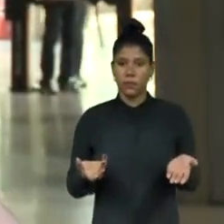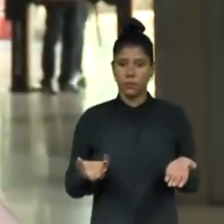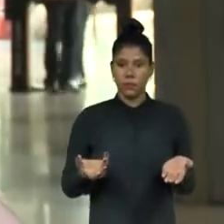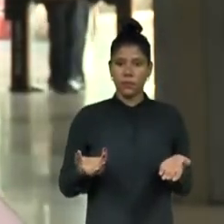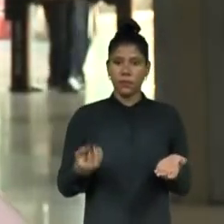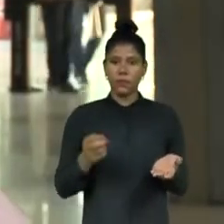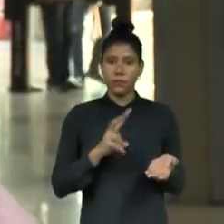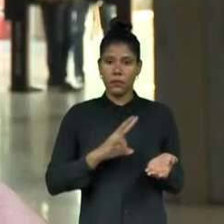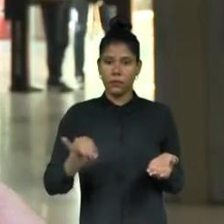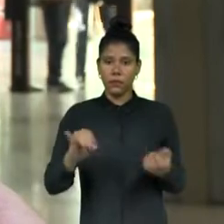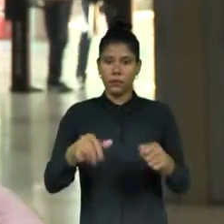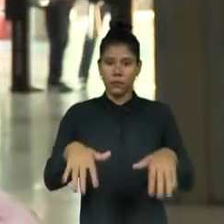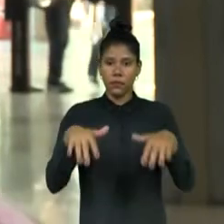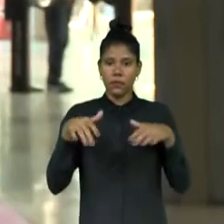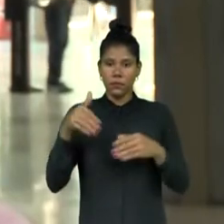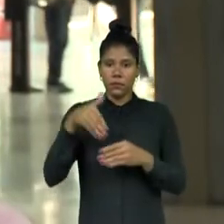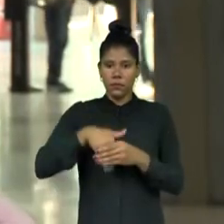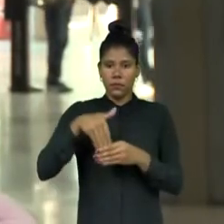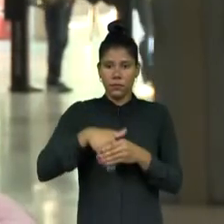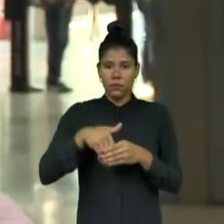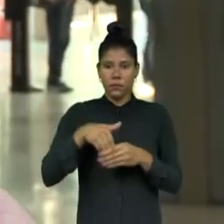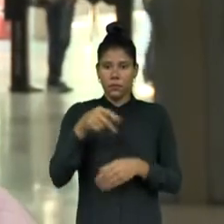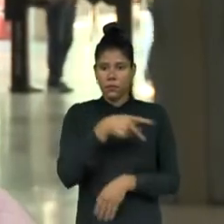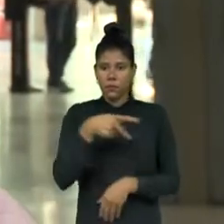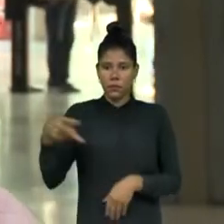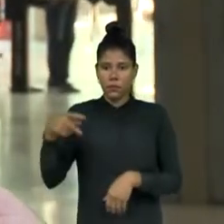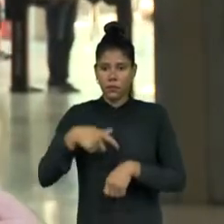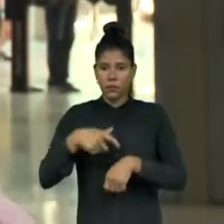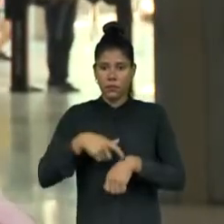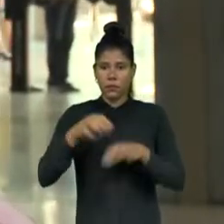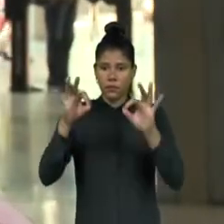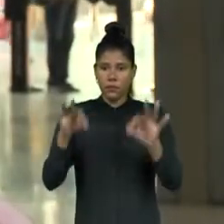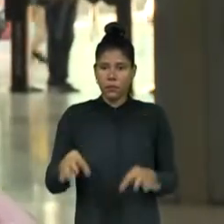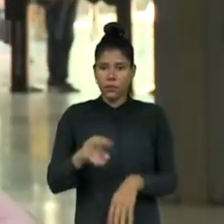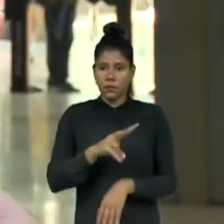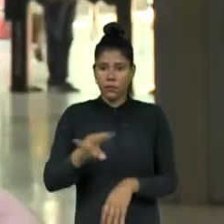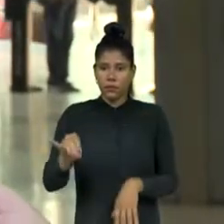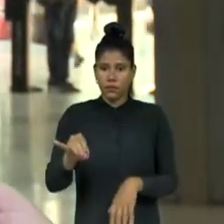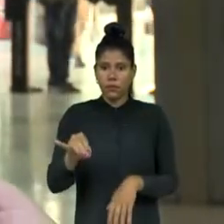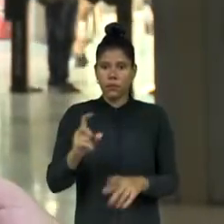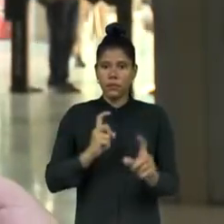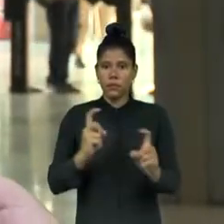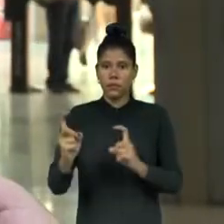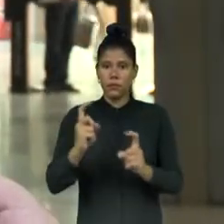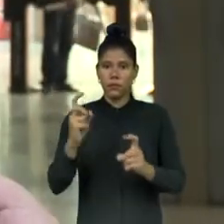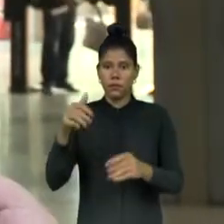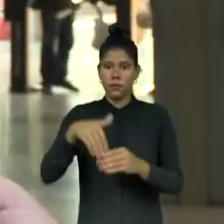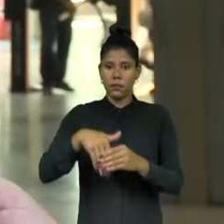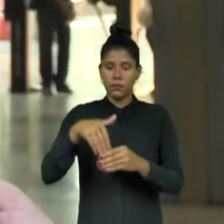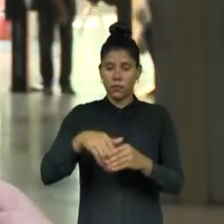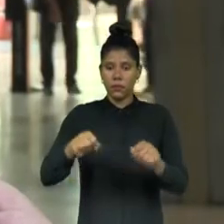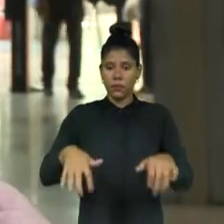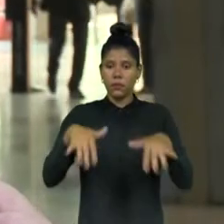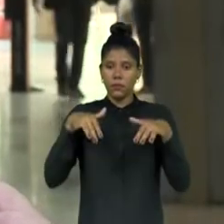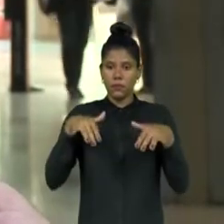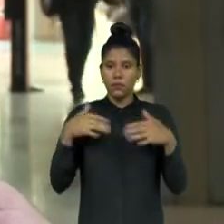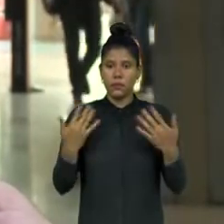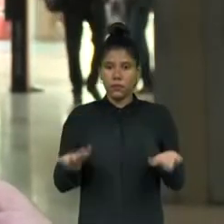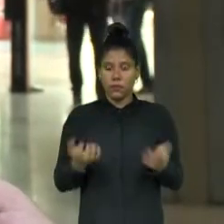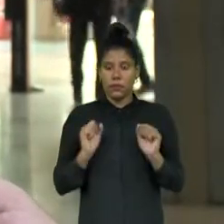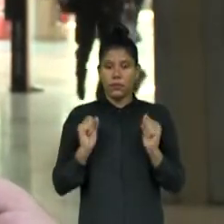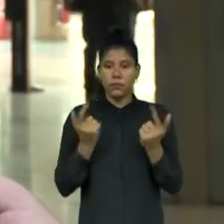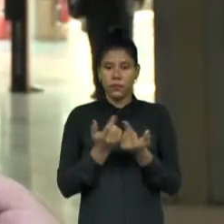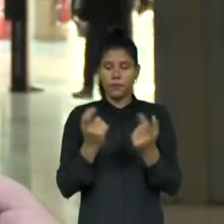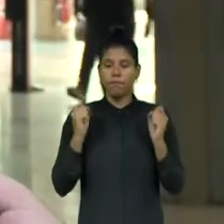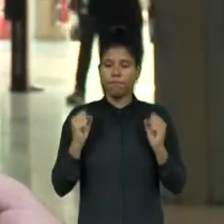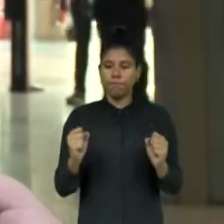né? O presidente, no momento oportuno, né, deverá submeter a discussão e votação em plenário, aí sim a Assembleia Legislativa